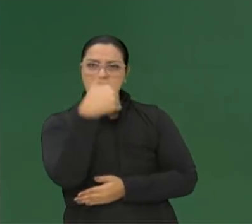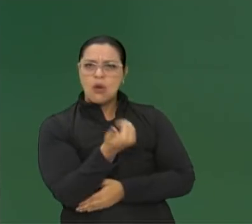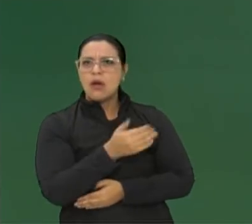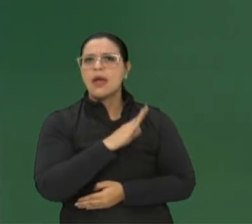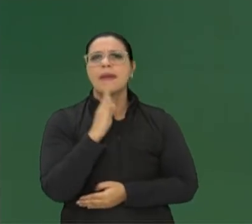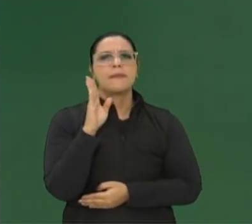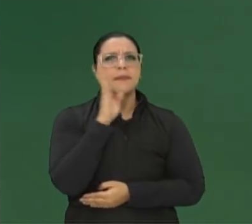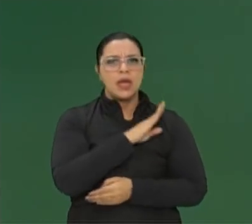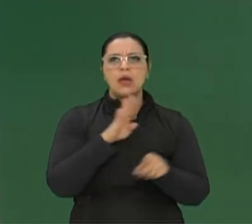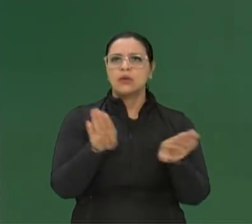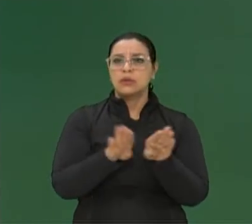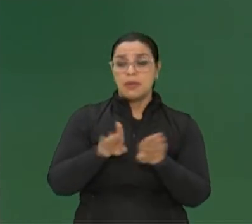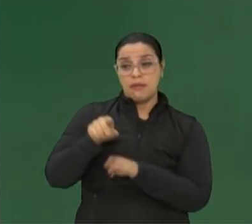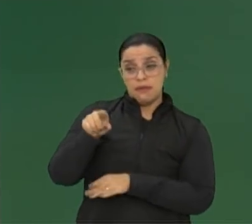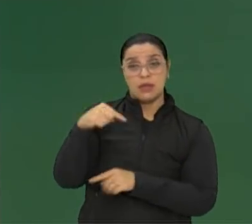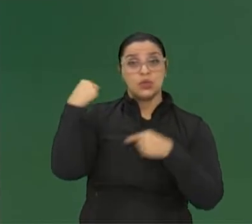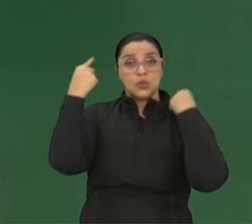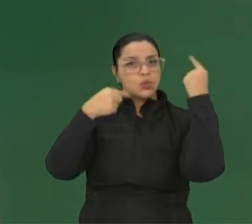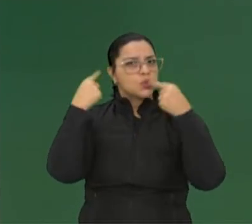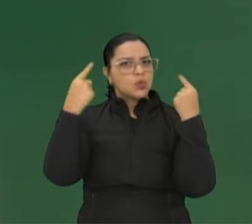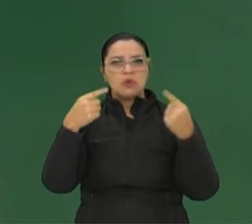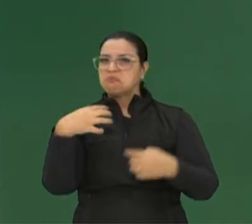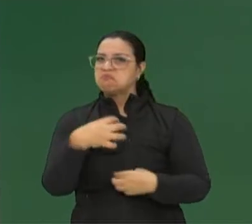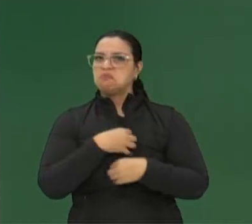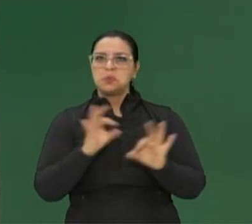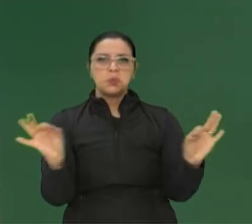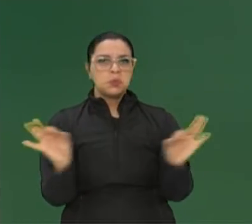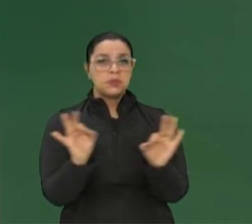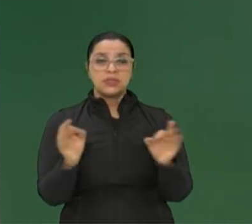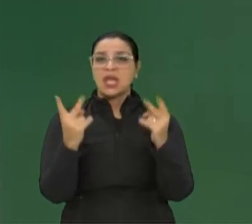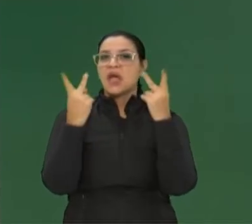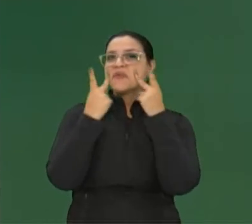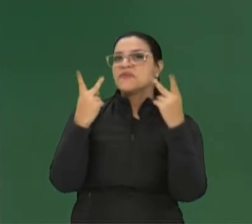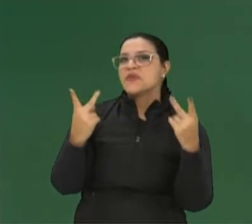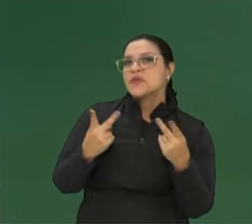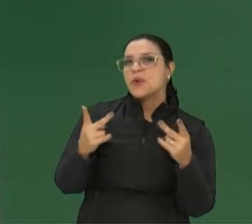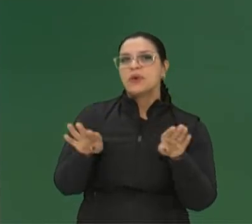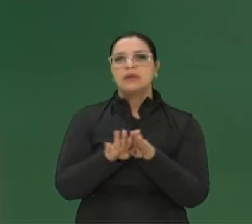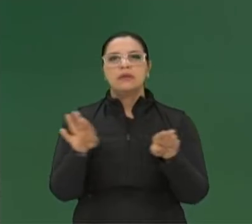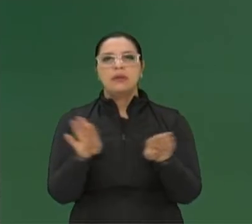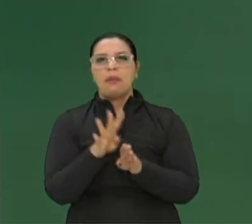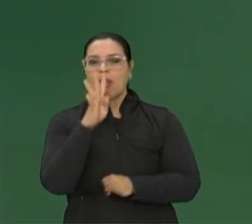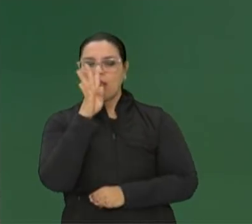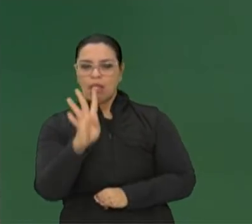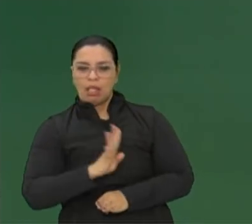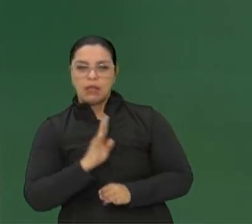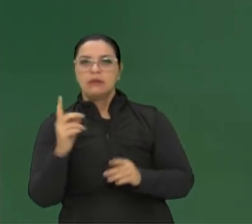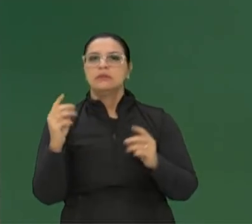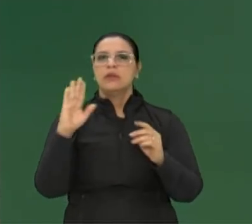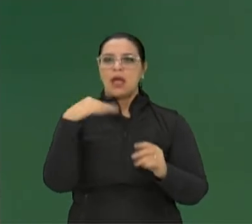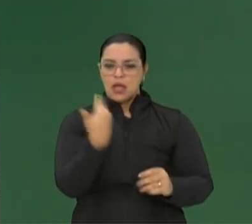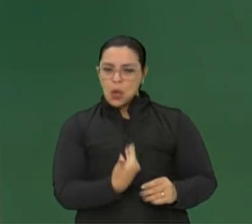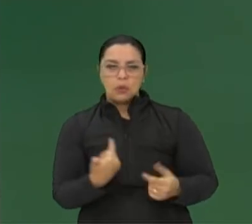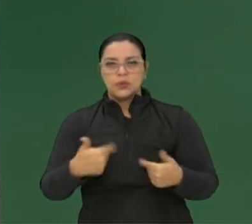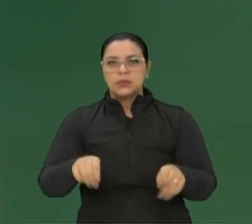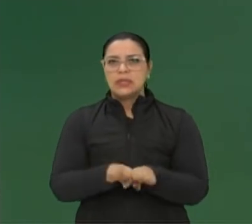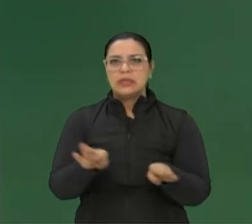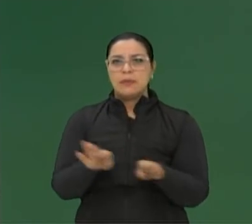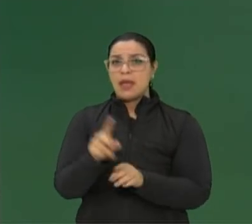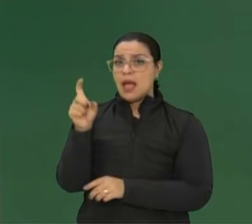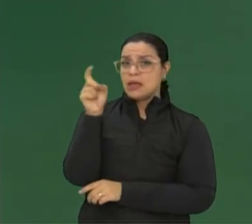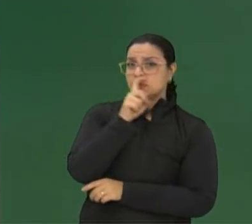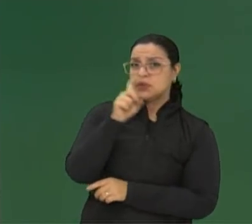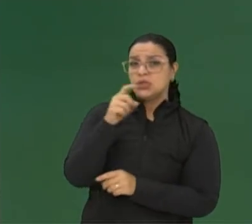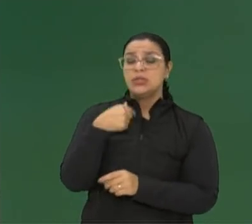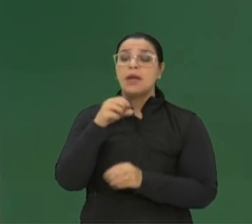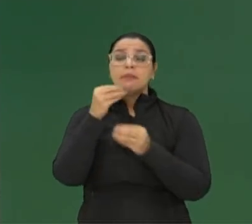que eles, os loucos, não sentem. A vergonha, a infâmia, a desonra, as injúrias só prejudicam